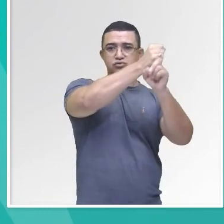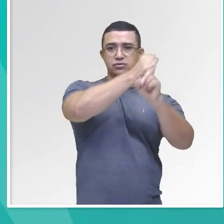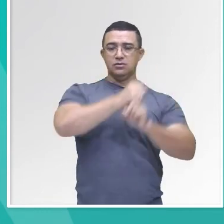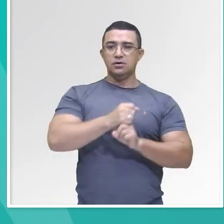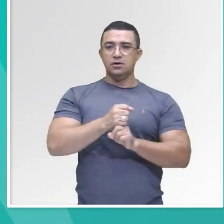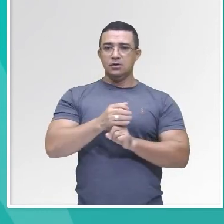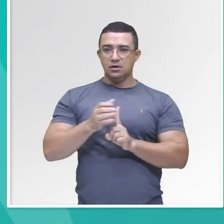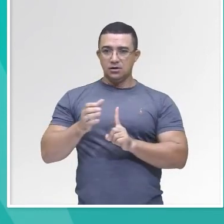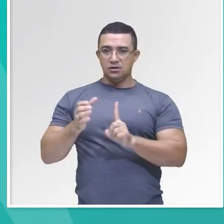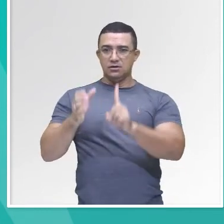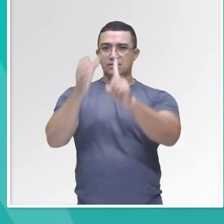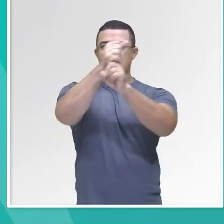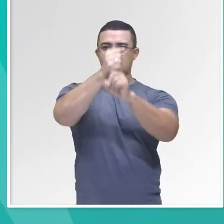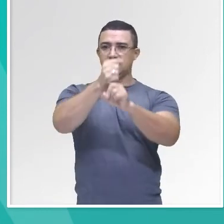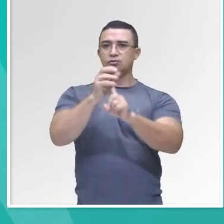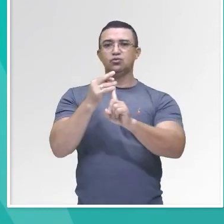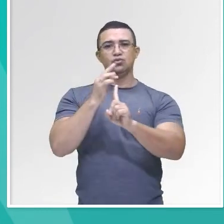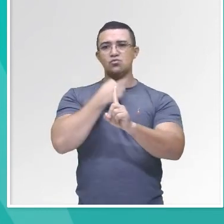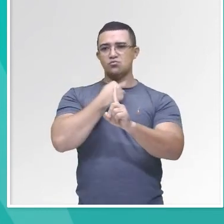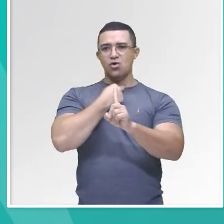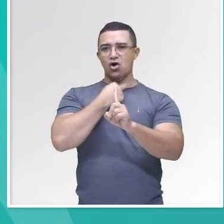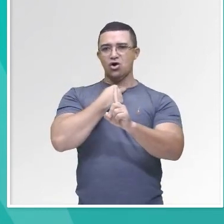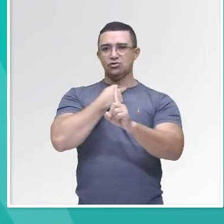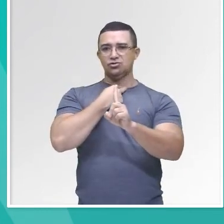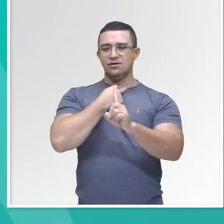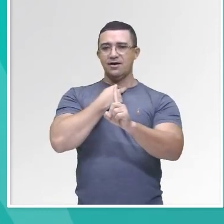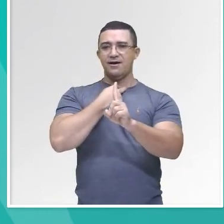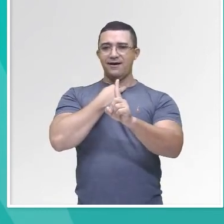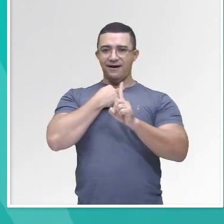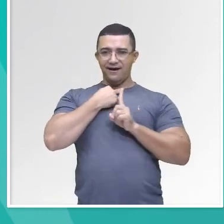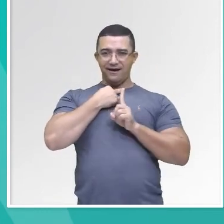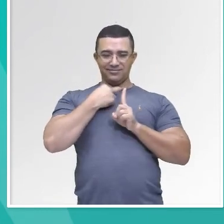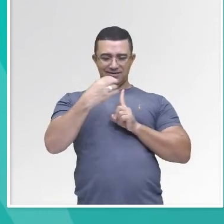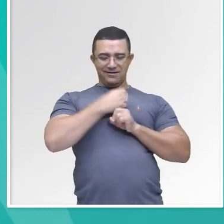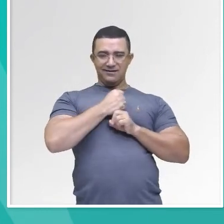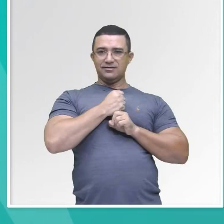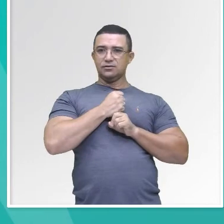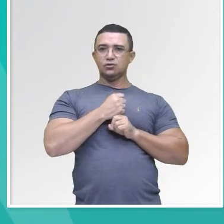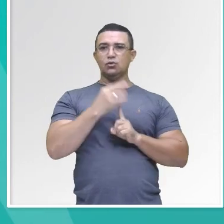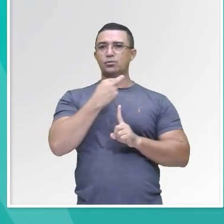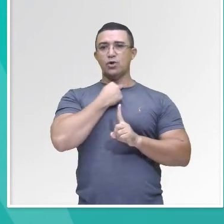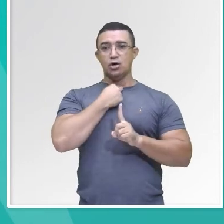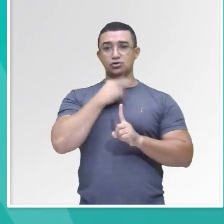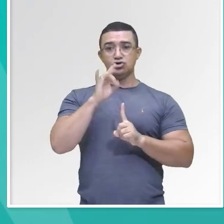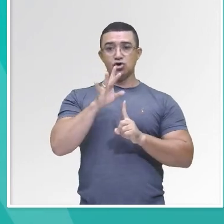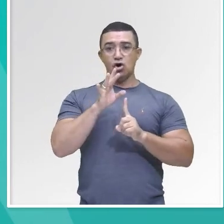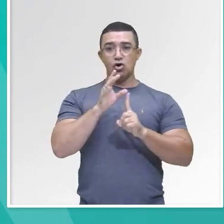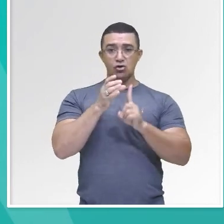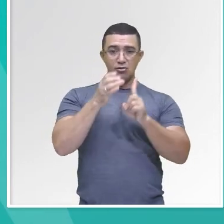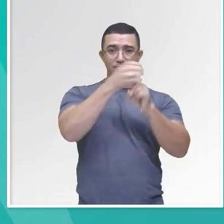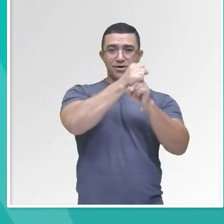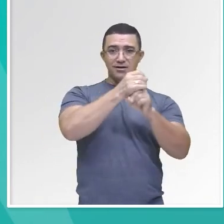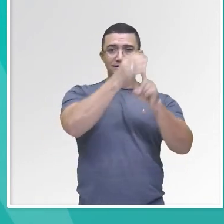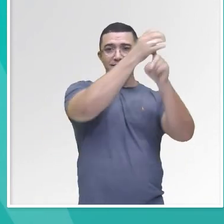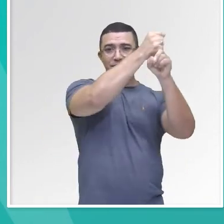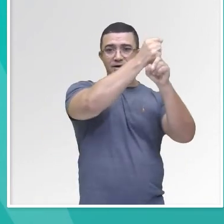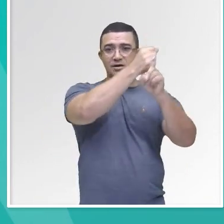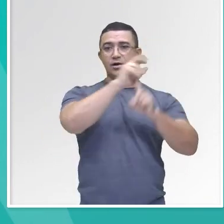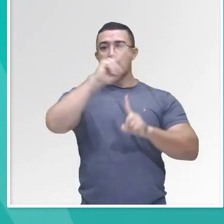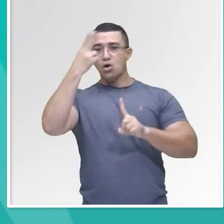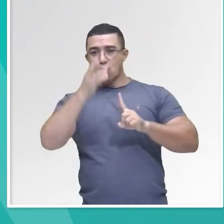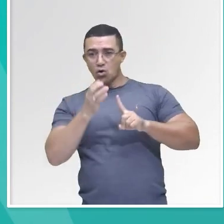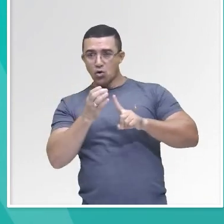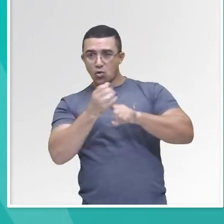ao lado, ou atrás dele, somente na diagonal, tá? Uma outra